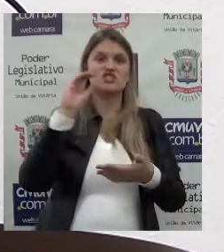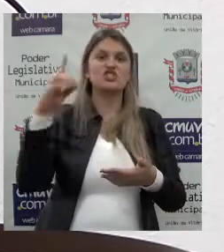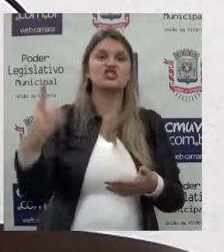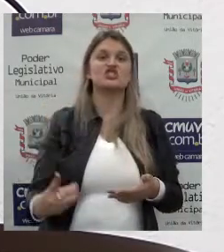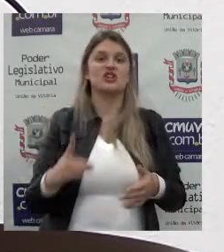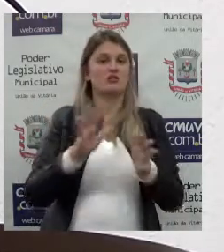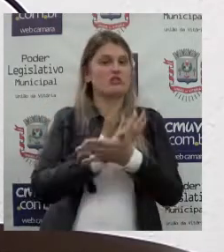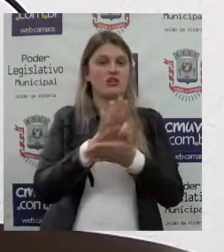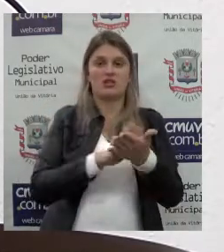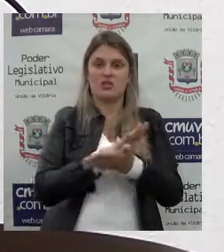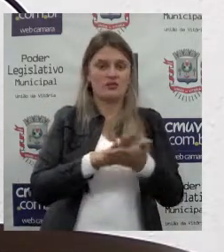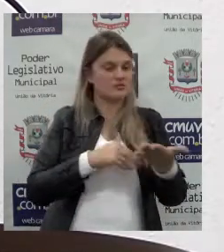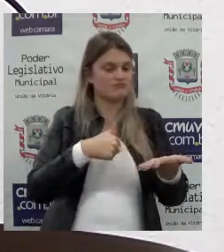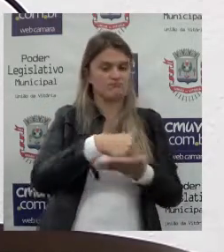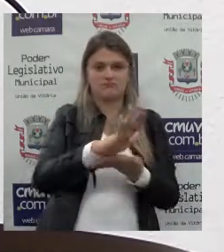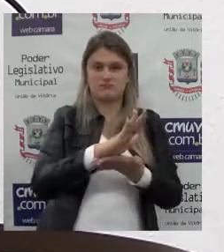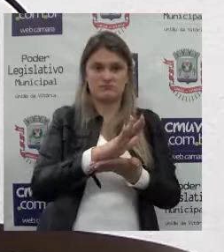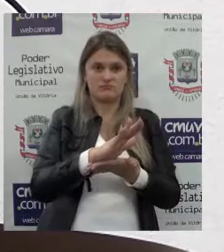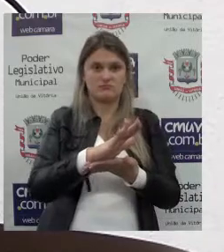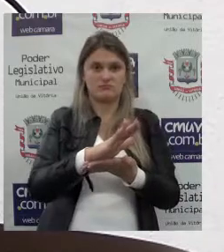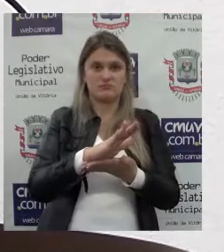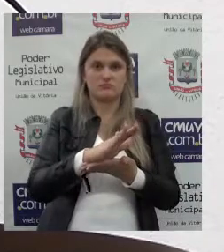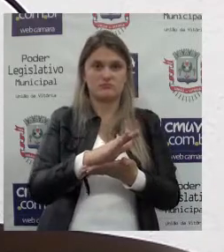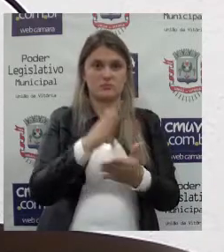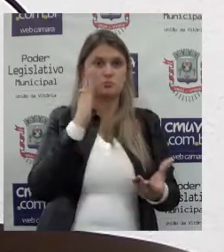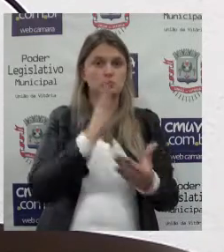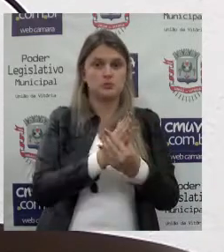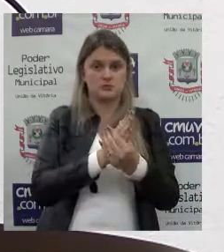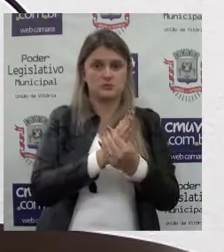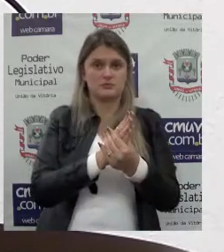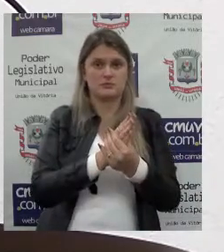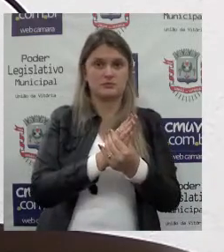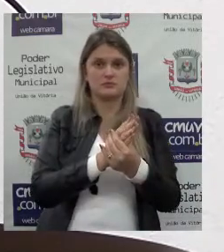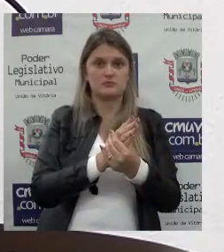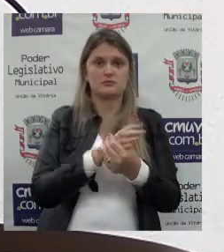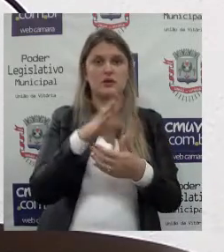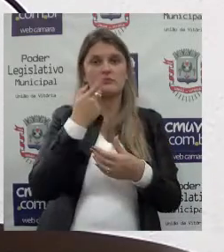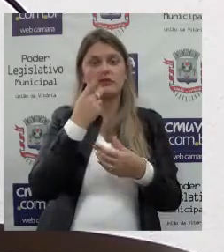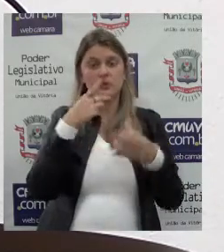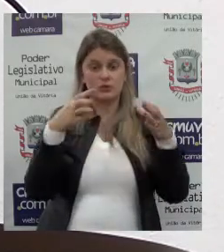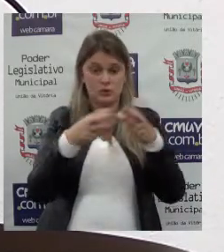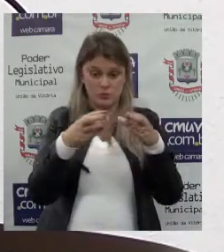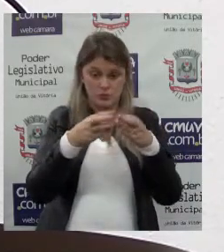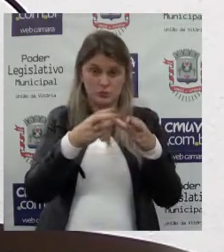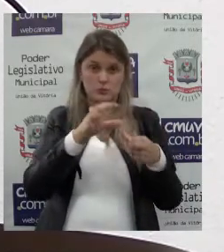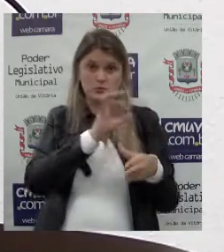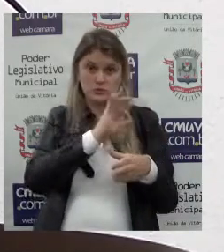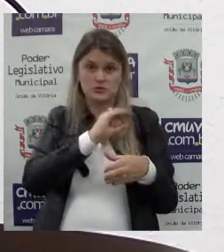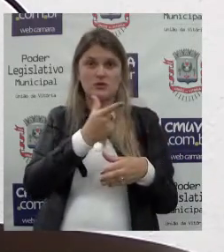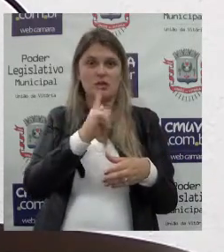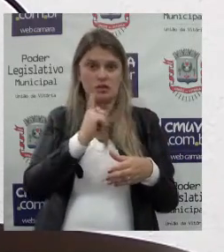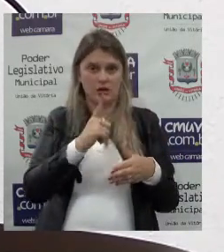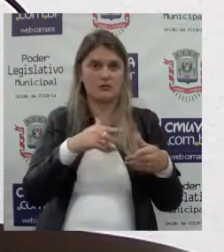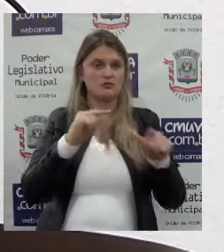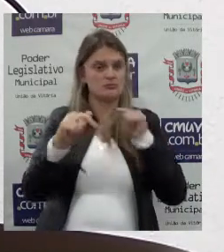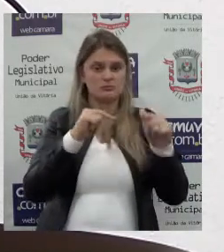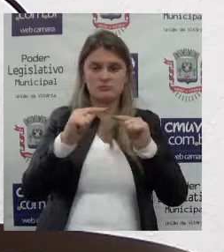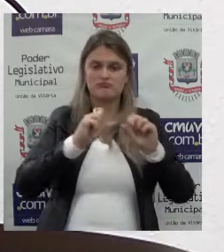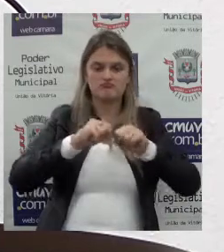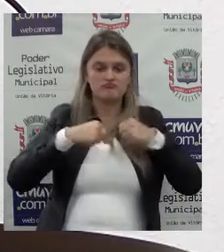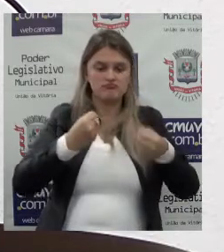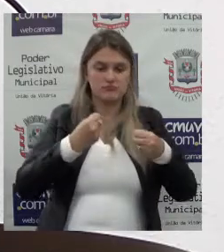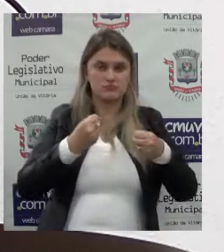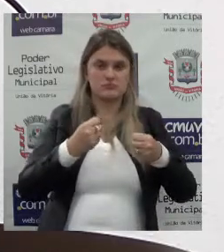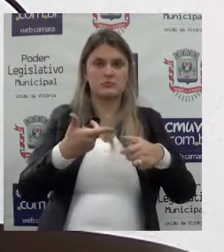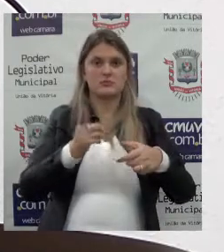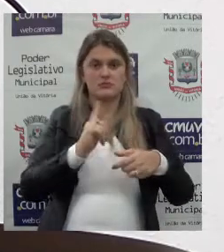direito. Coisas que não acontecem na empresa, em fora você recebe, tem direito a receber alguma coisa, né? Então a instituição policial ela tem feito a